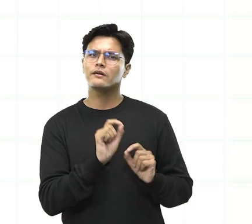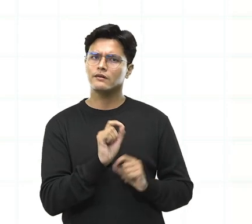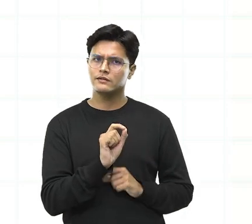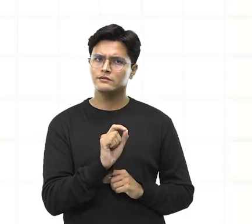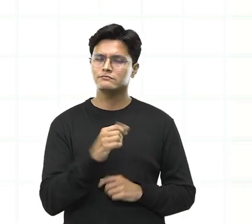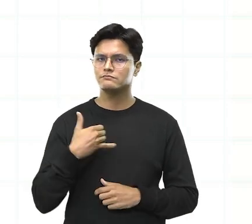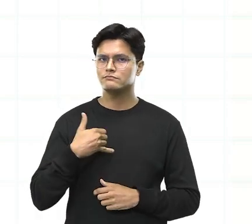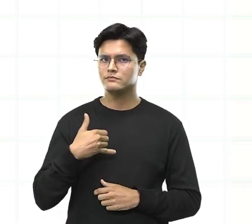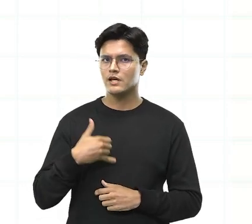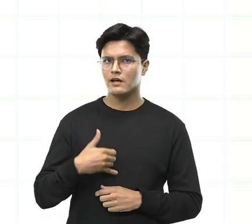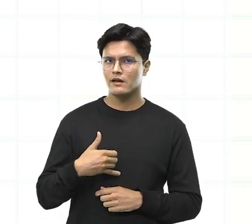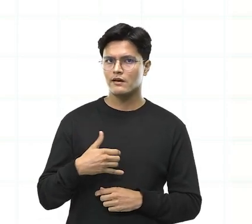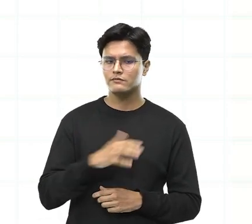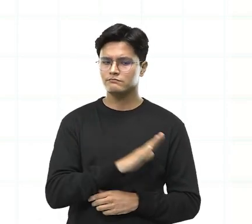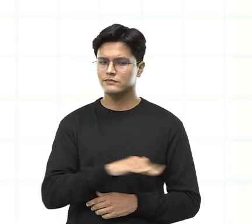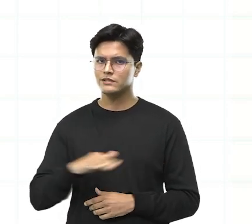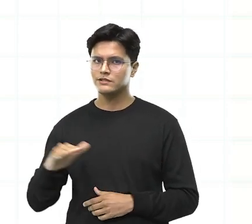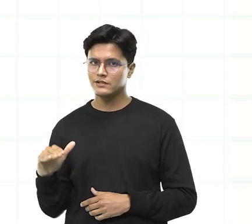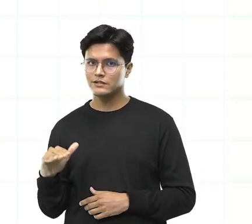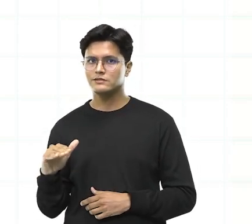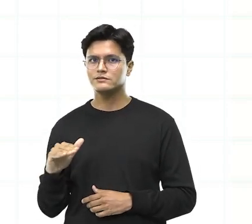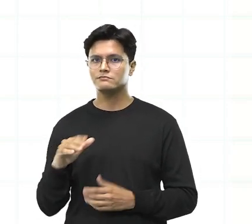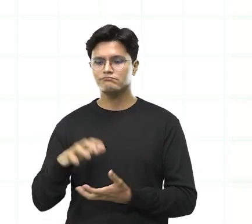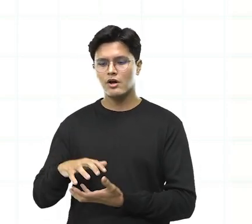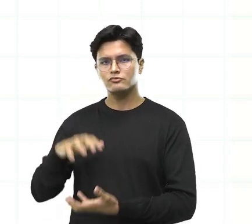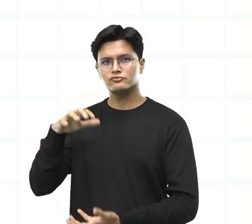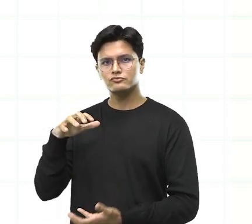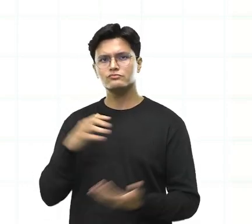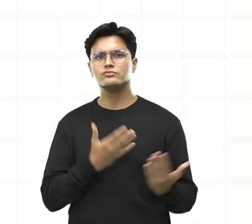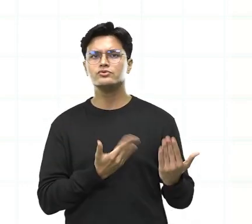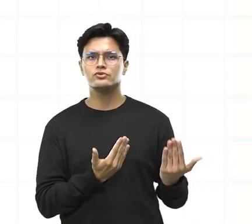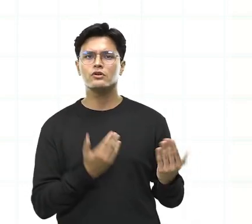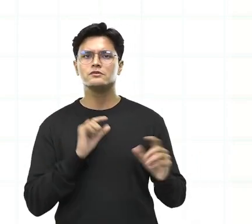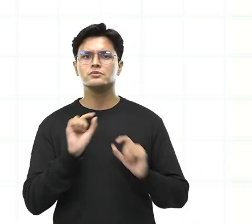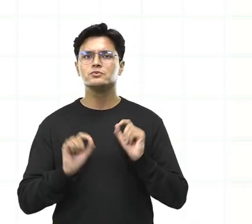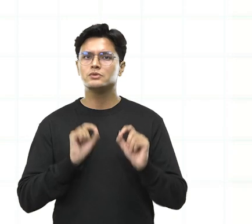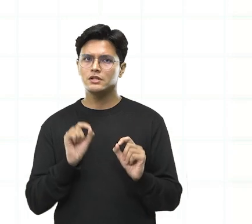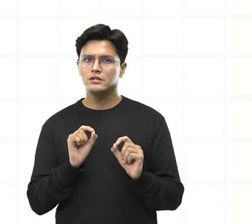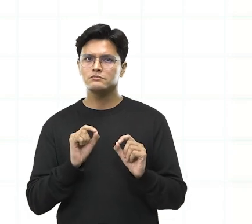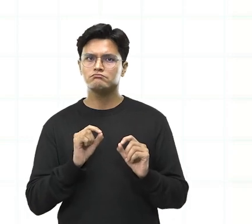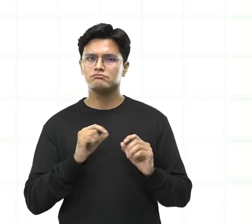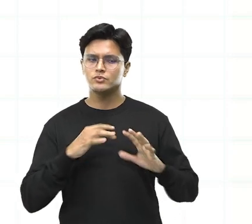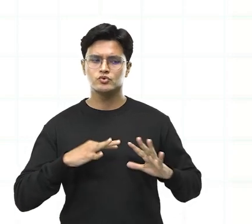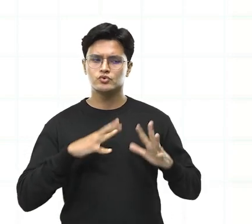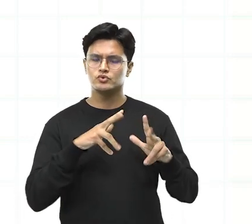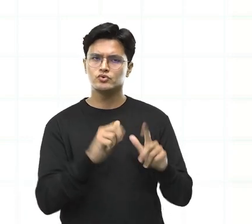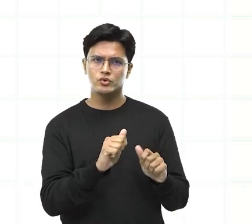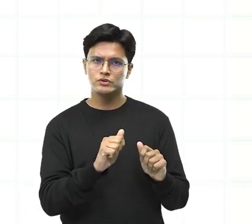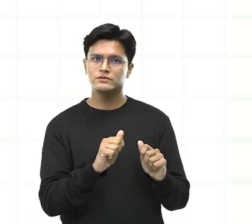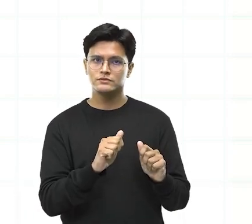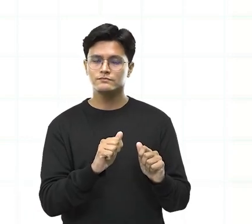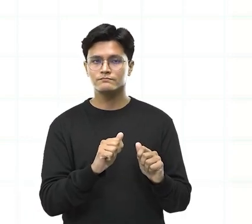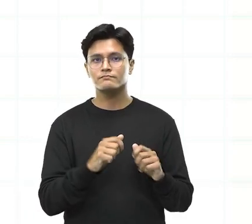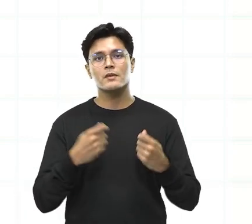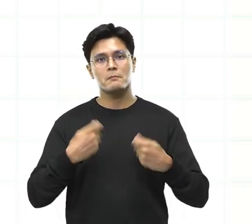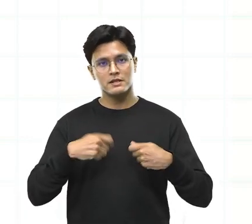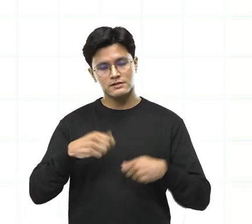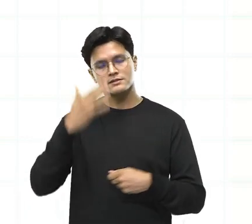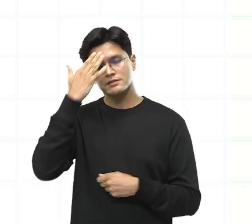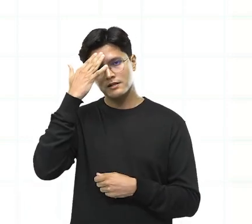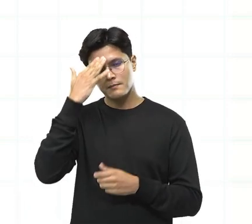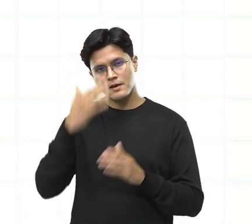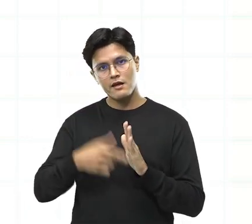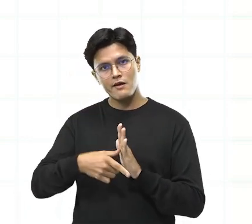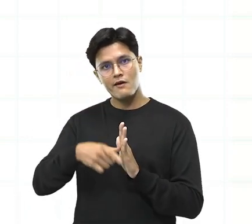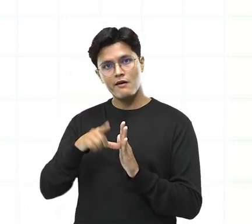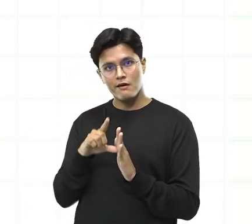né? Serão adultos, serão jovens, é todo mundo que nós vamos atender. Então eu já tenho que pensar durante a